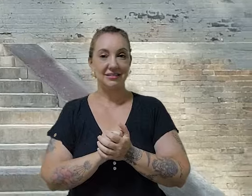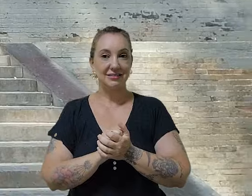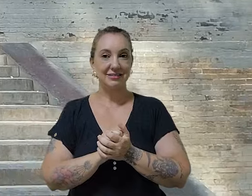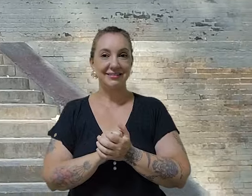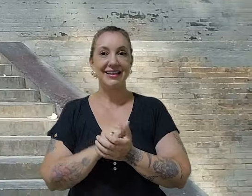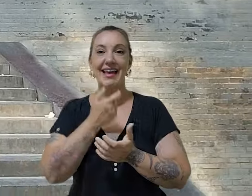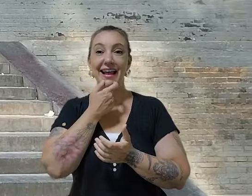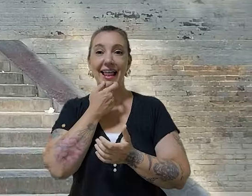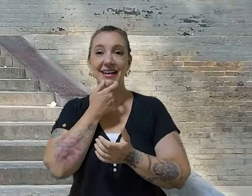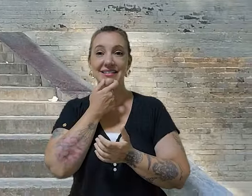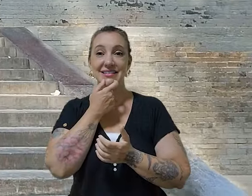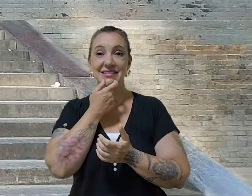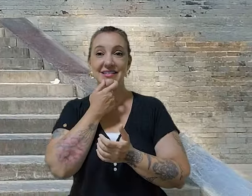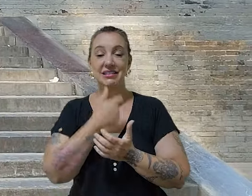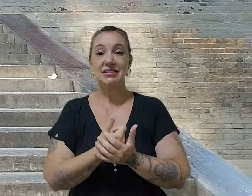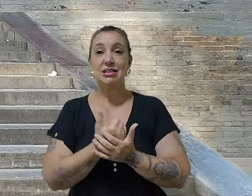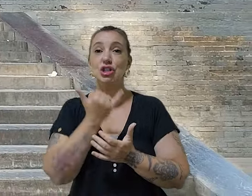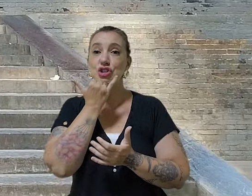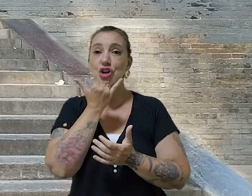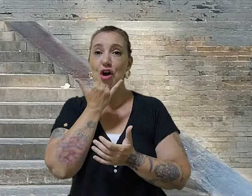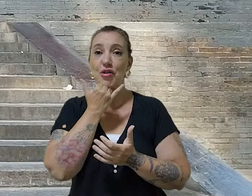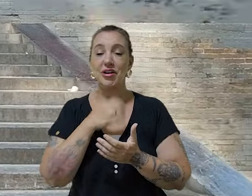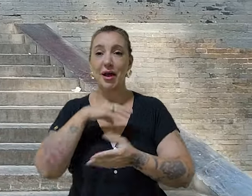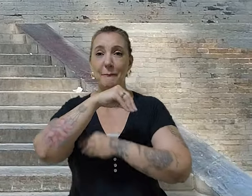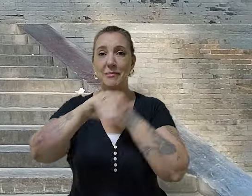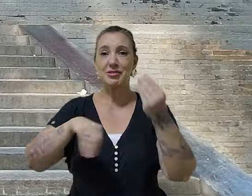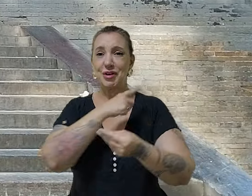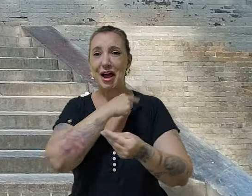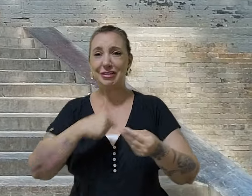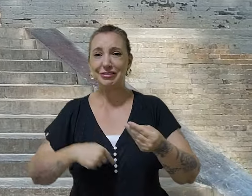Sorry. Aqui é assim, a gente fala inglês, fala